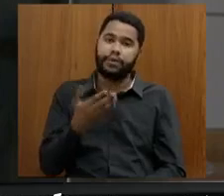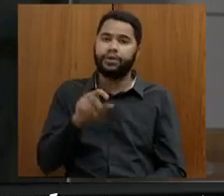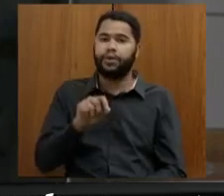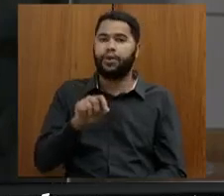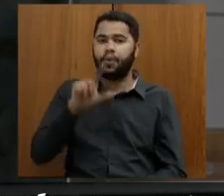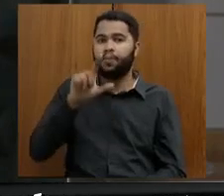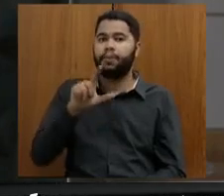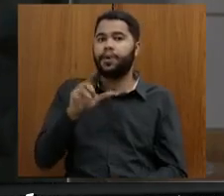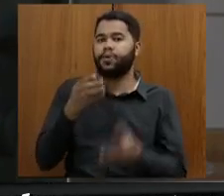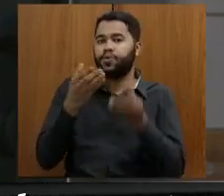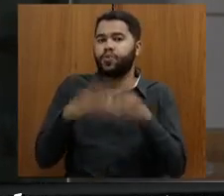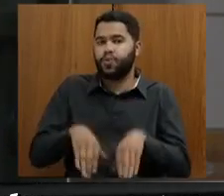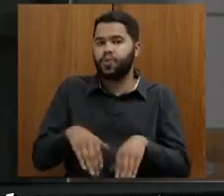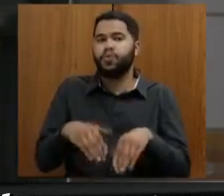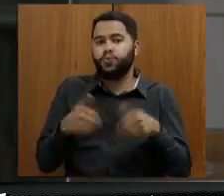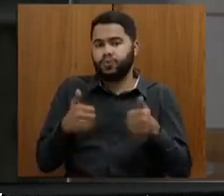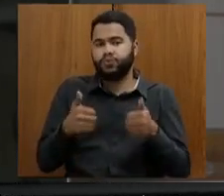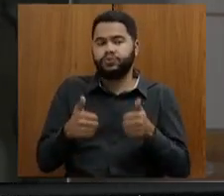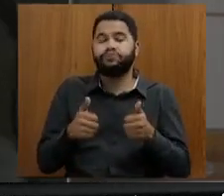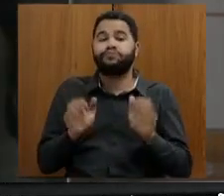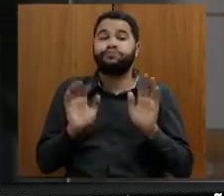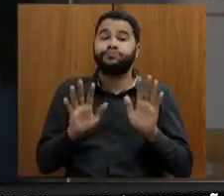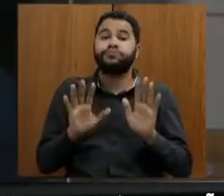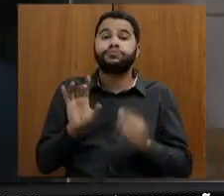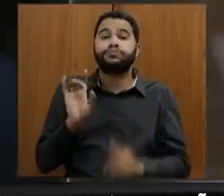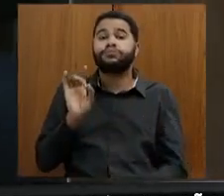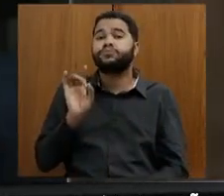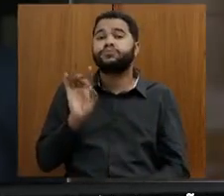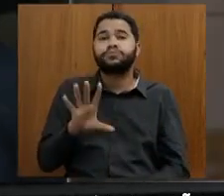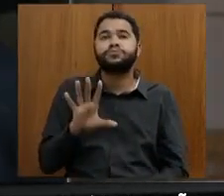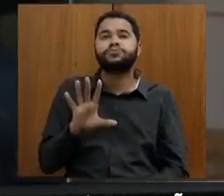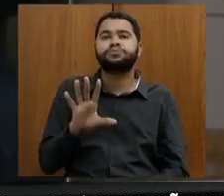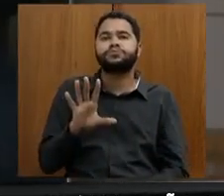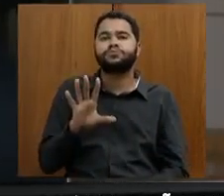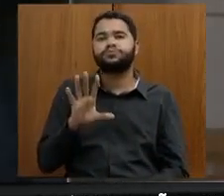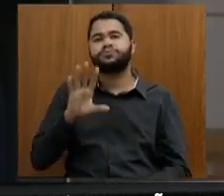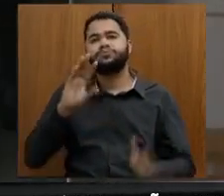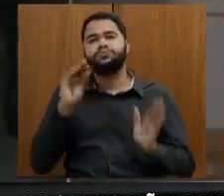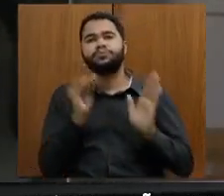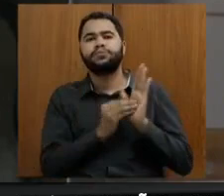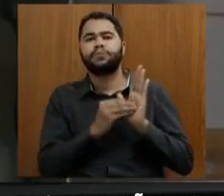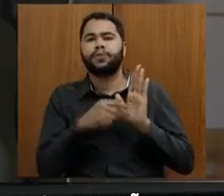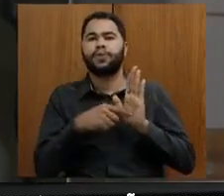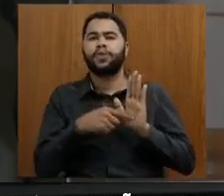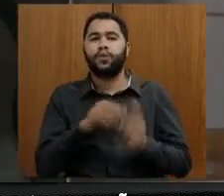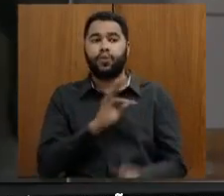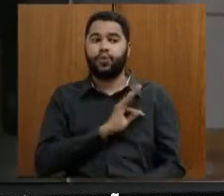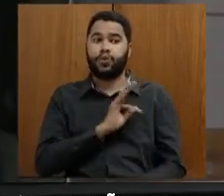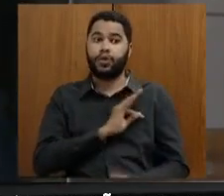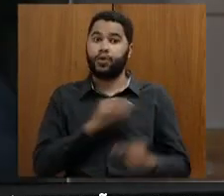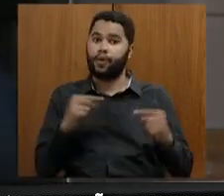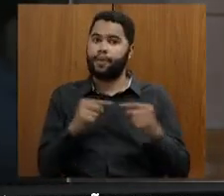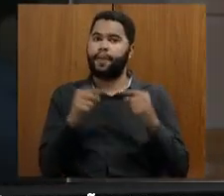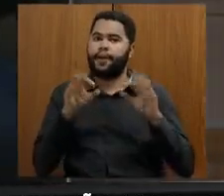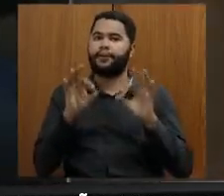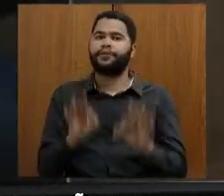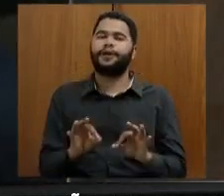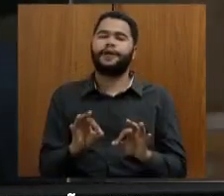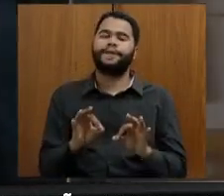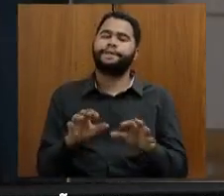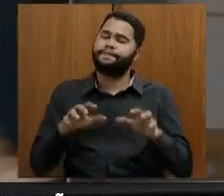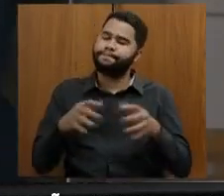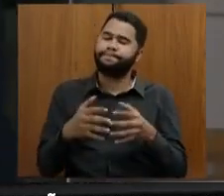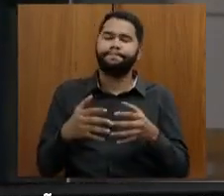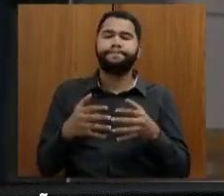aumento de efetivo é uma necessidade mas apenas ali colocando o técnico certo no time like e